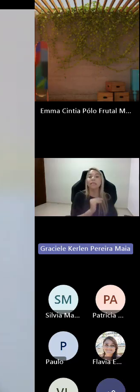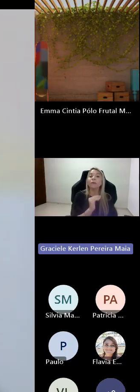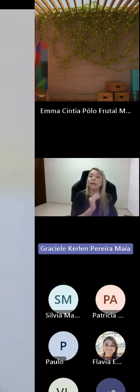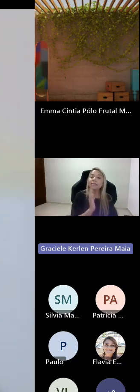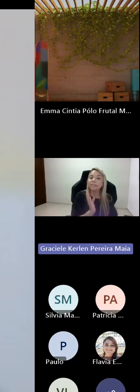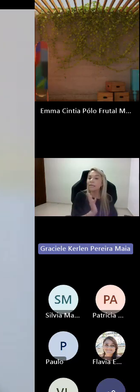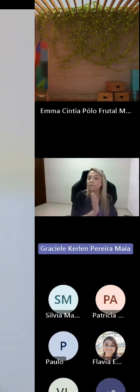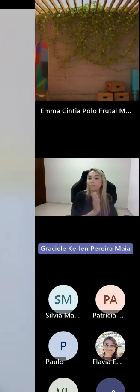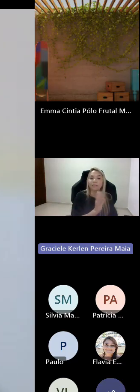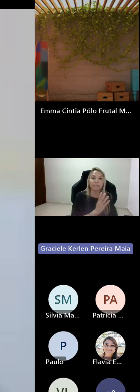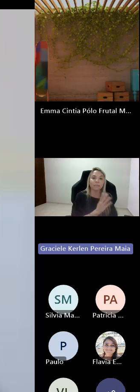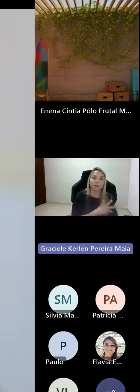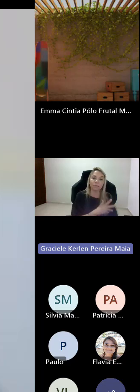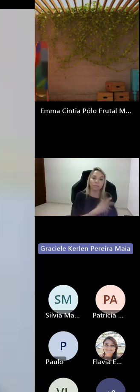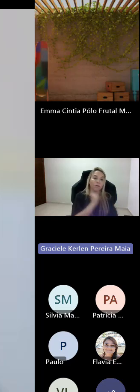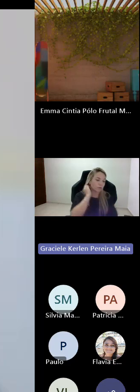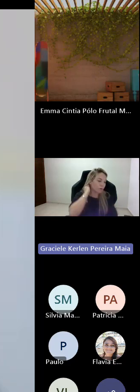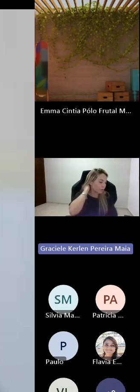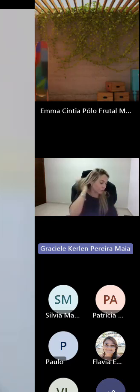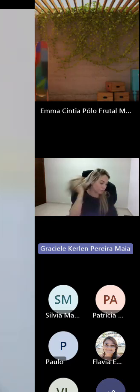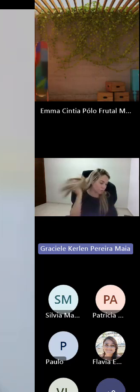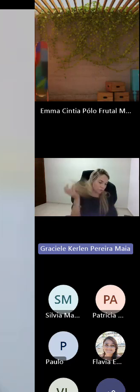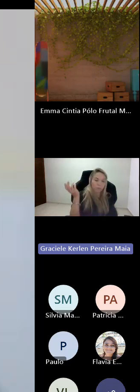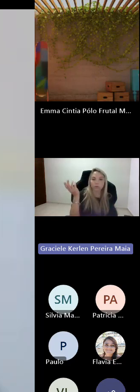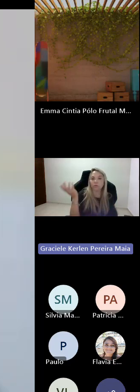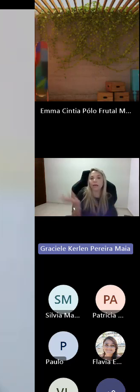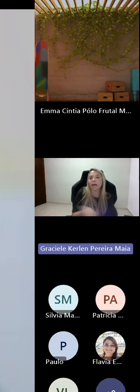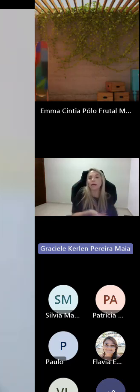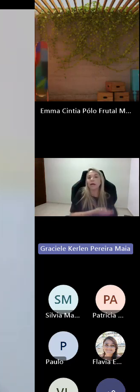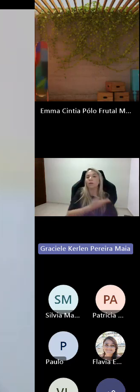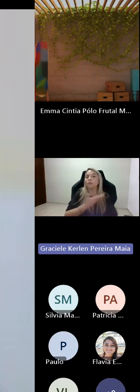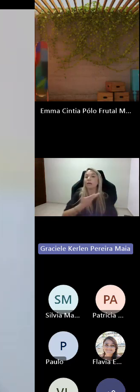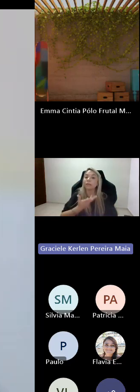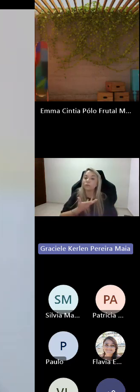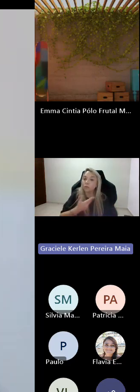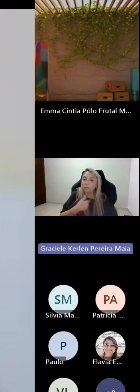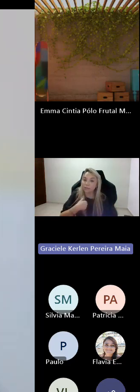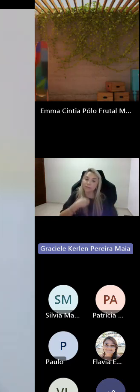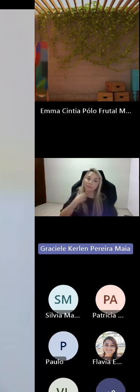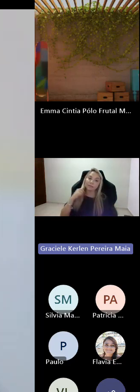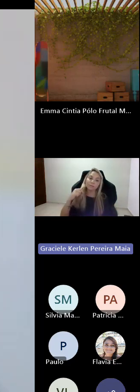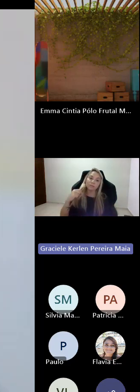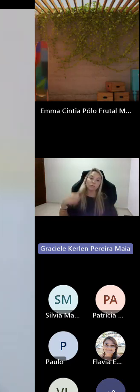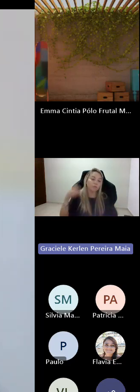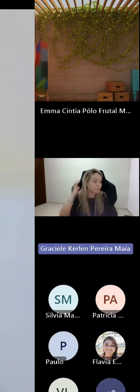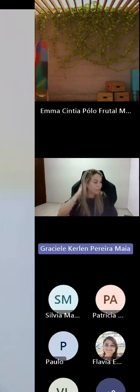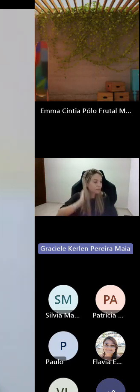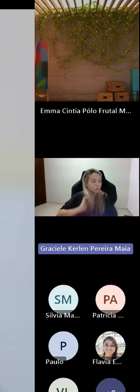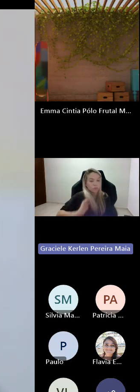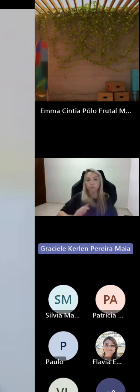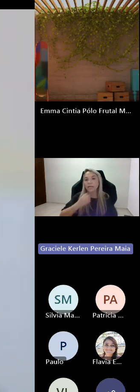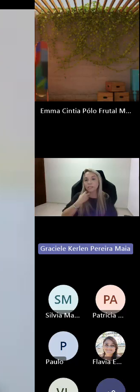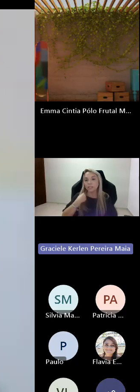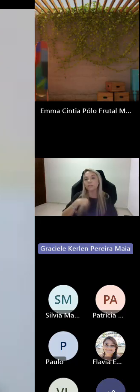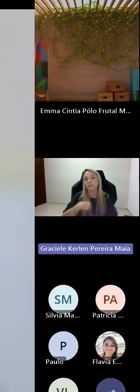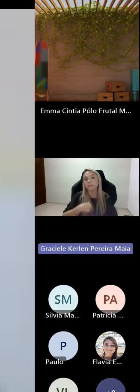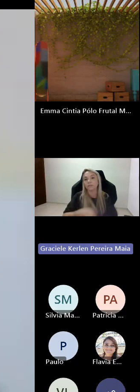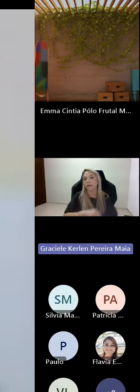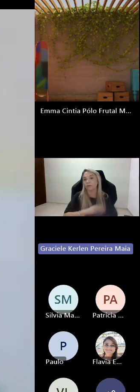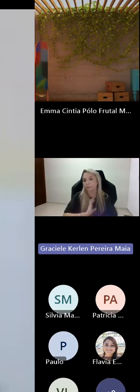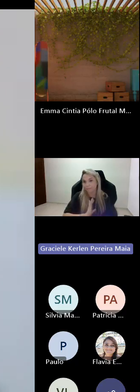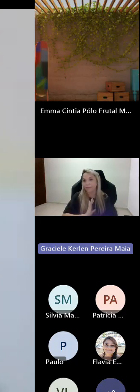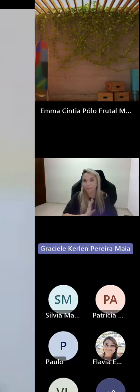linguagem. Não quer dizer que vocês também não possam olhar os outros textos, os outros